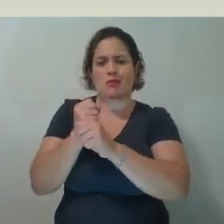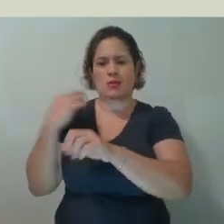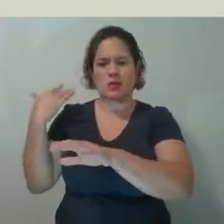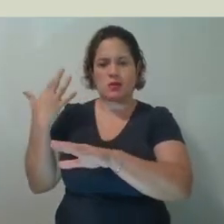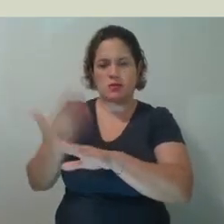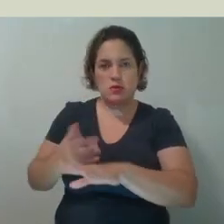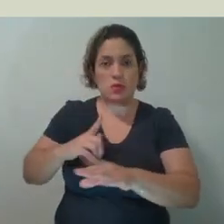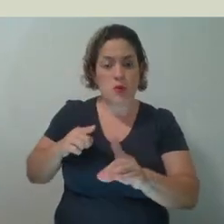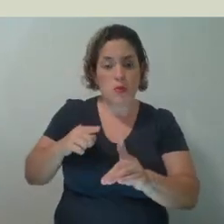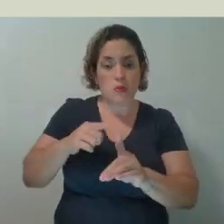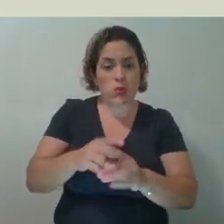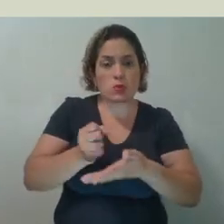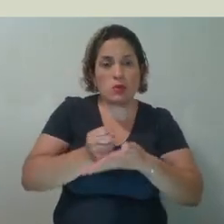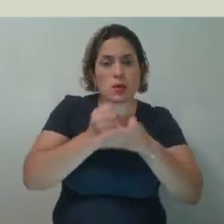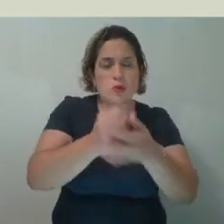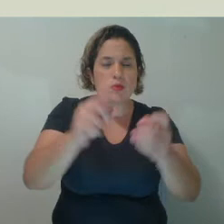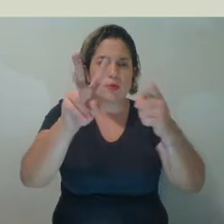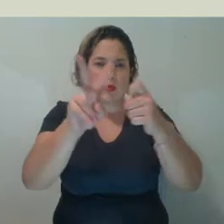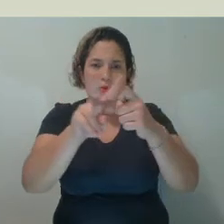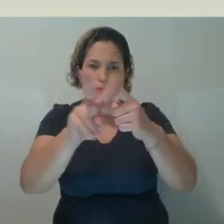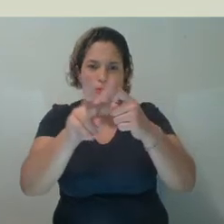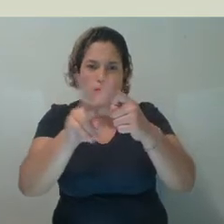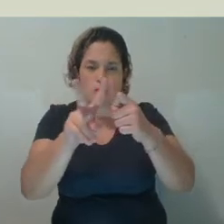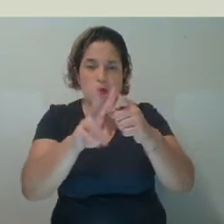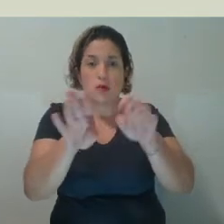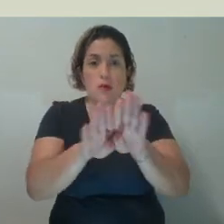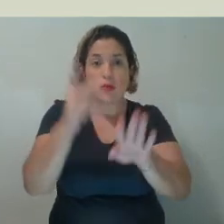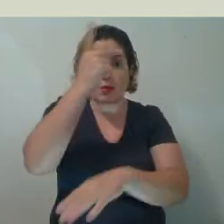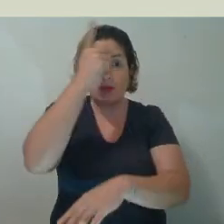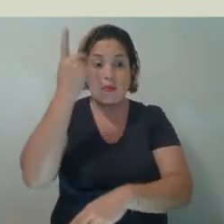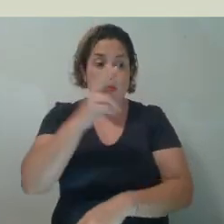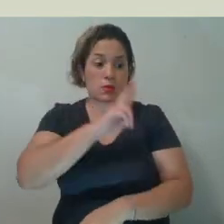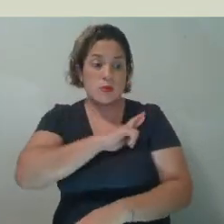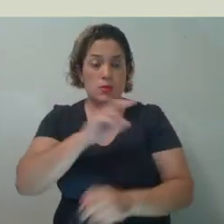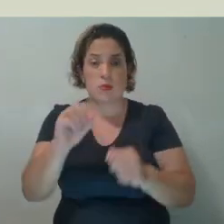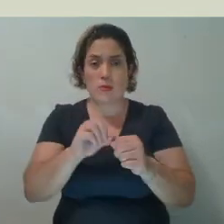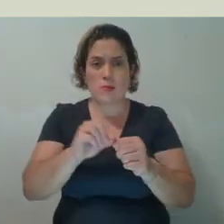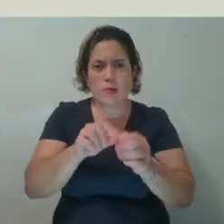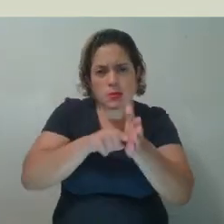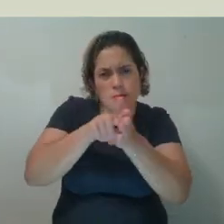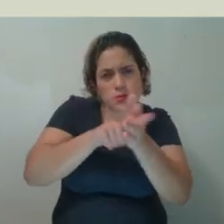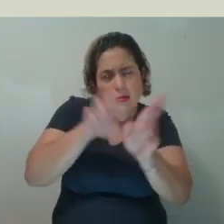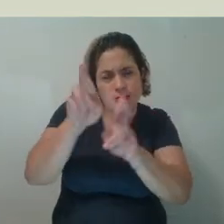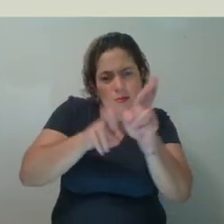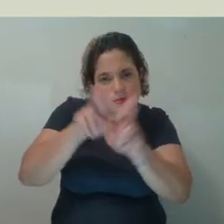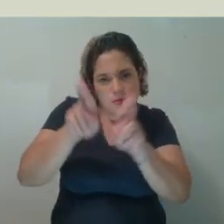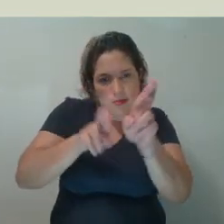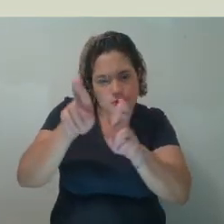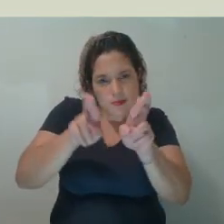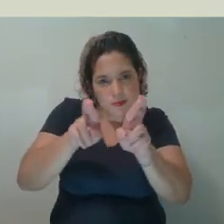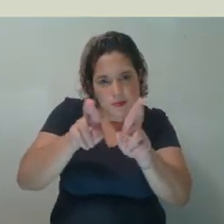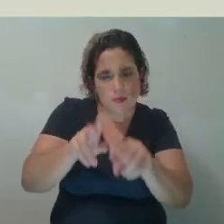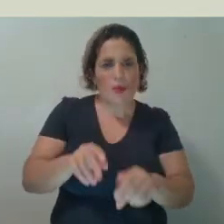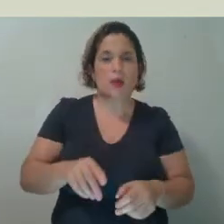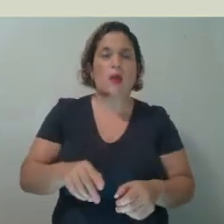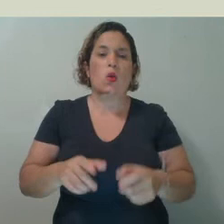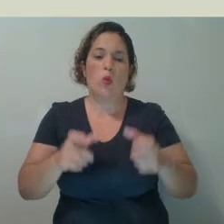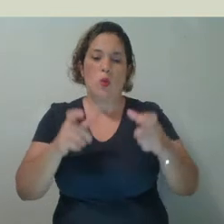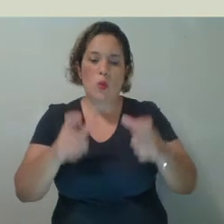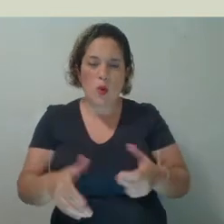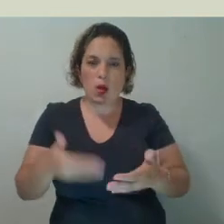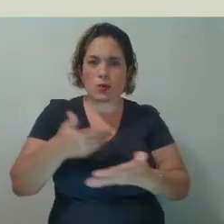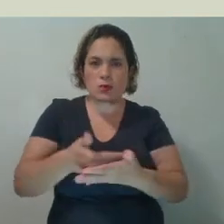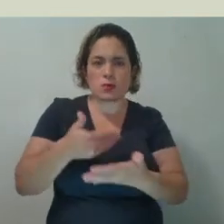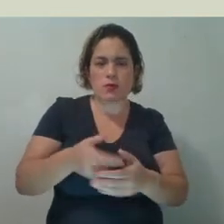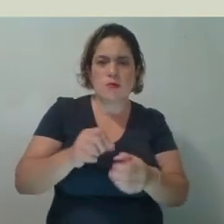tem como objetivo auxiliar os veterinários e os oficiais responsáveis, no caso. A área de